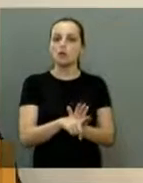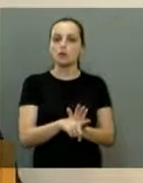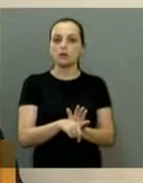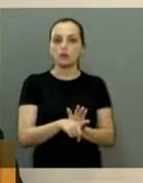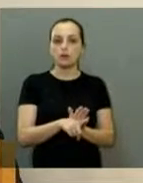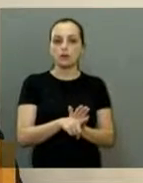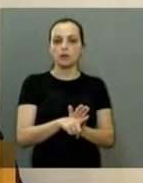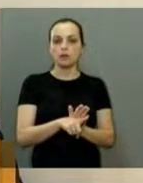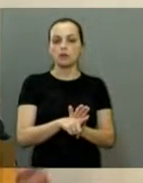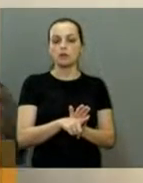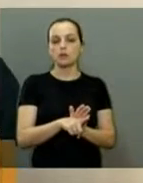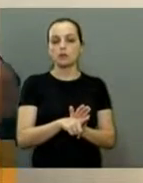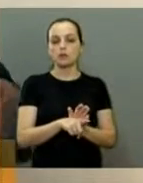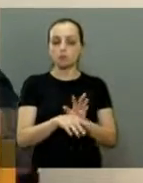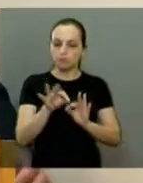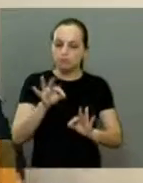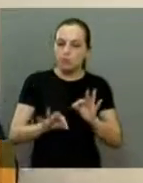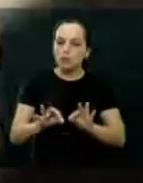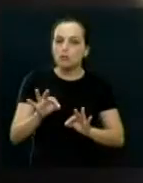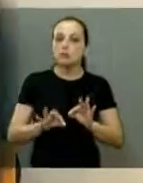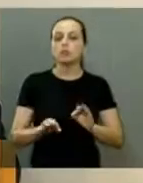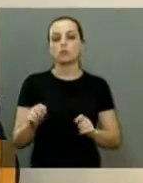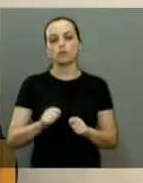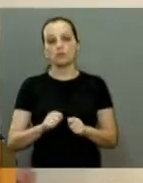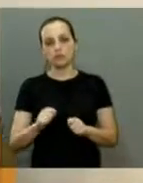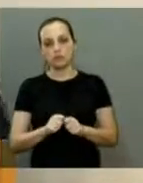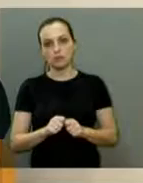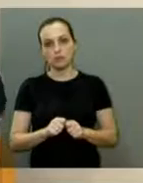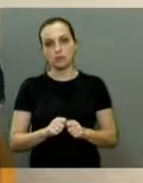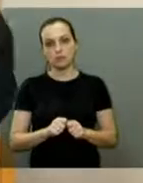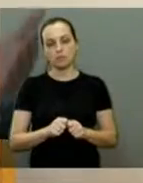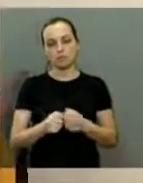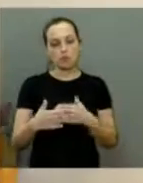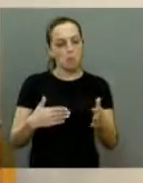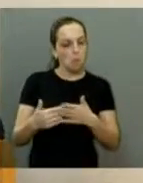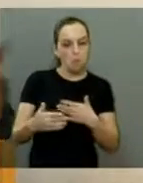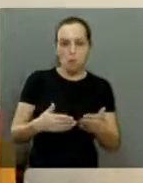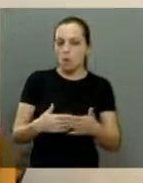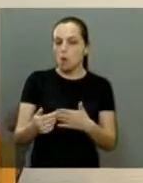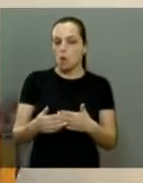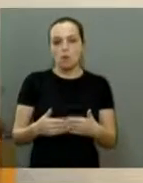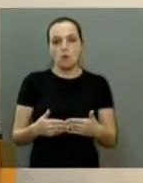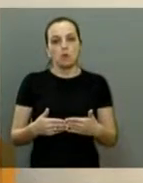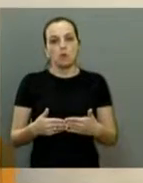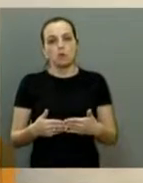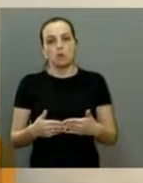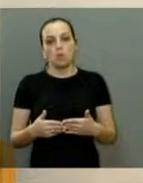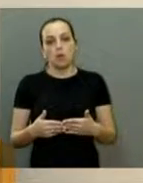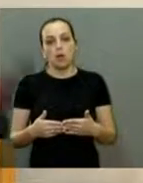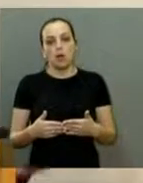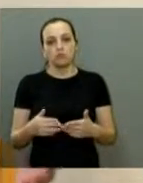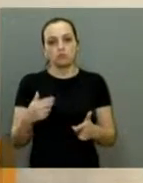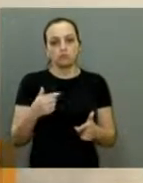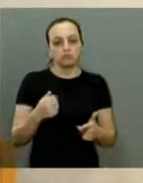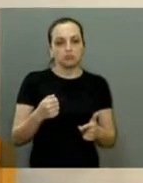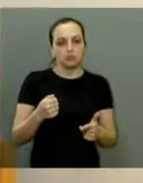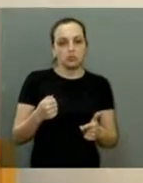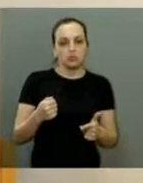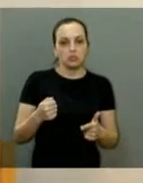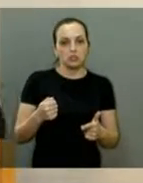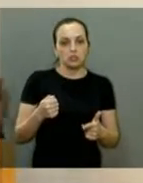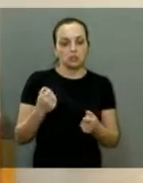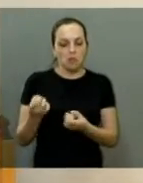do fórum pra também executar então também qualquer transação que ele fizer mobiliária ou prestar um concurso